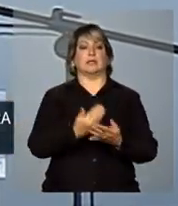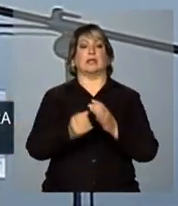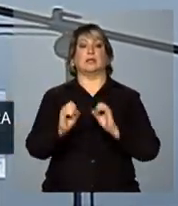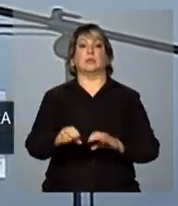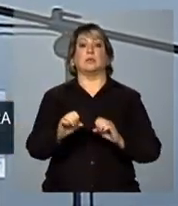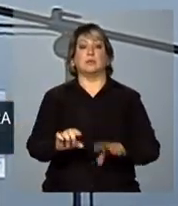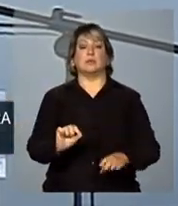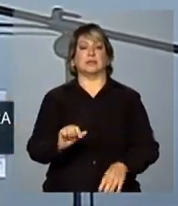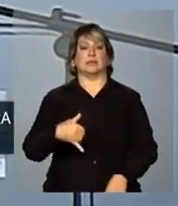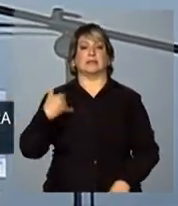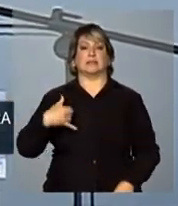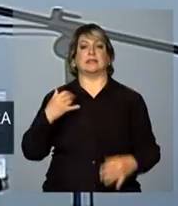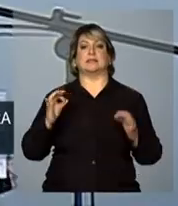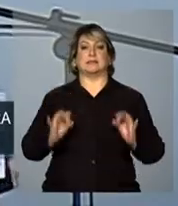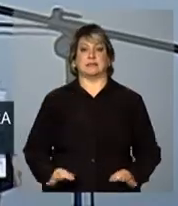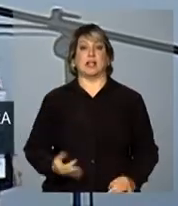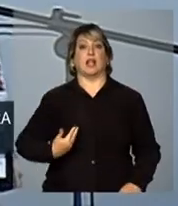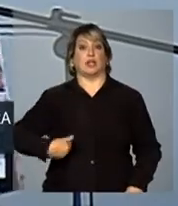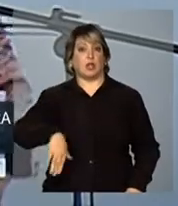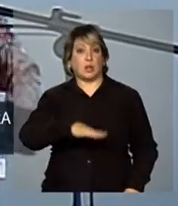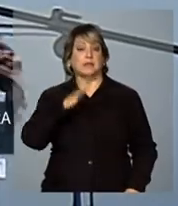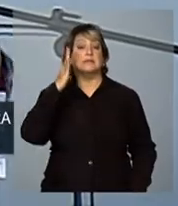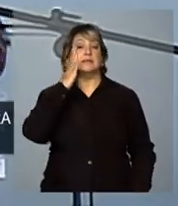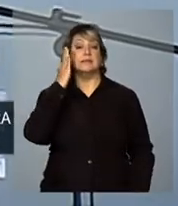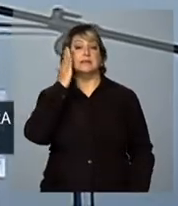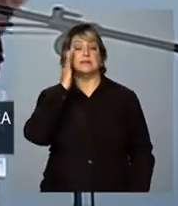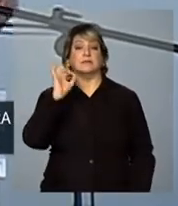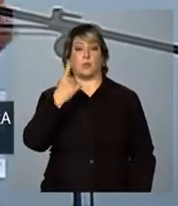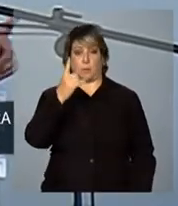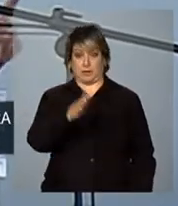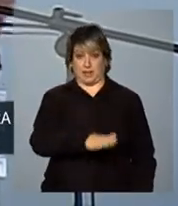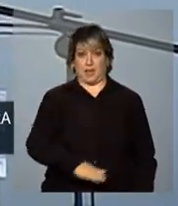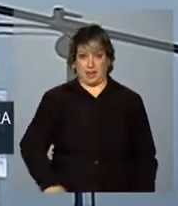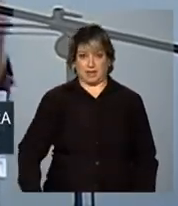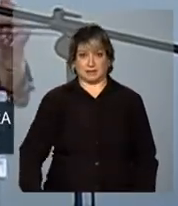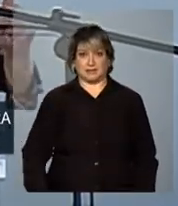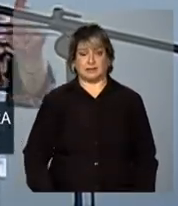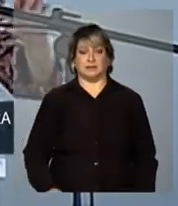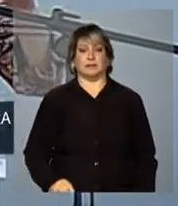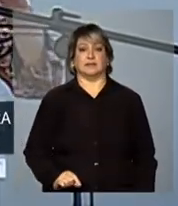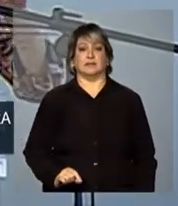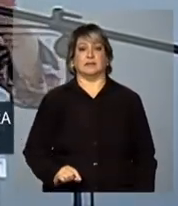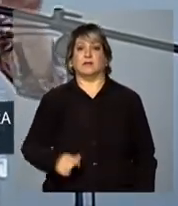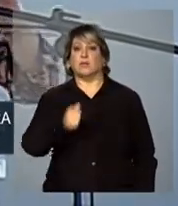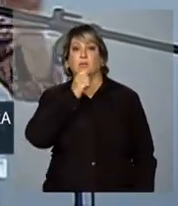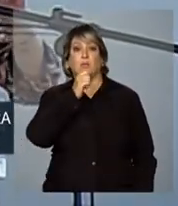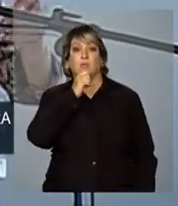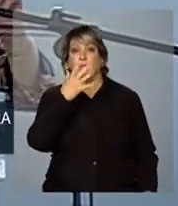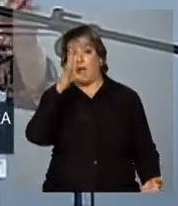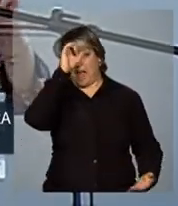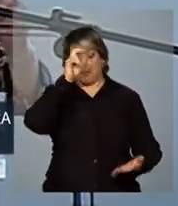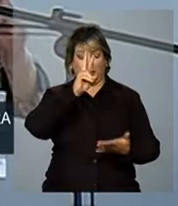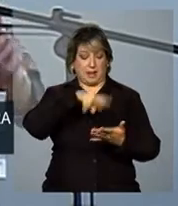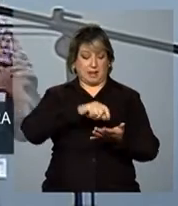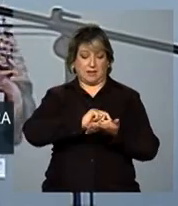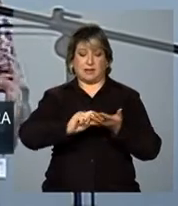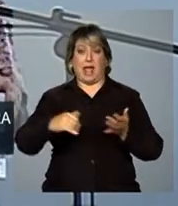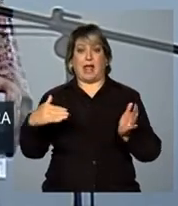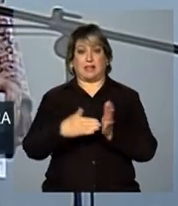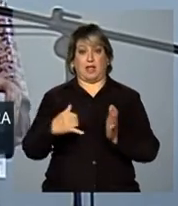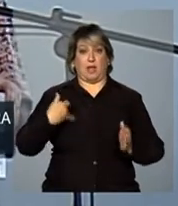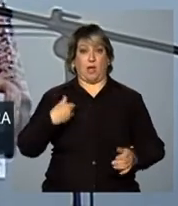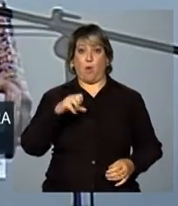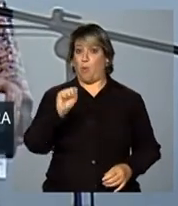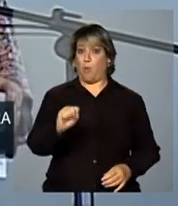na idade certa. Nós sabemos que uma criança que não se alfabetiza até os 8 anos